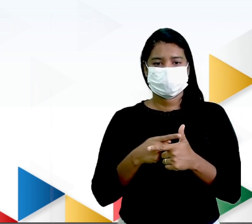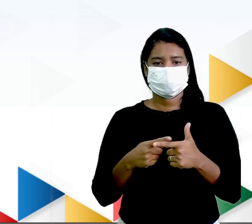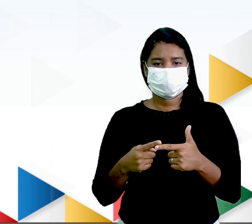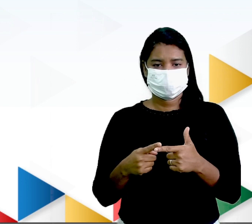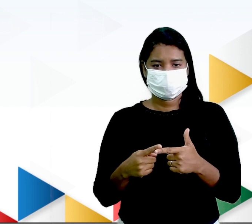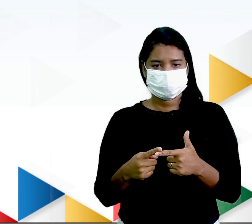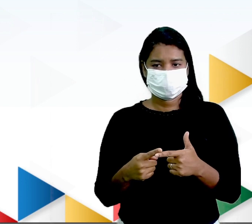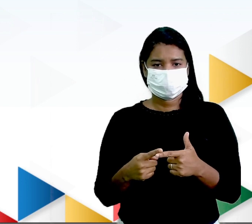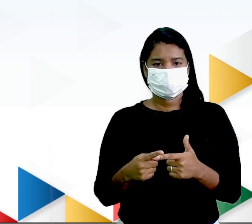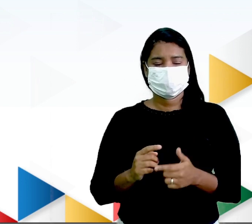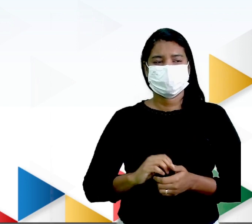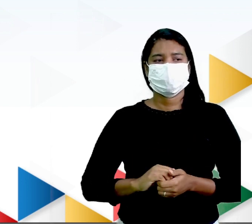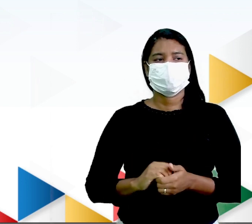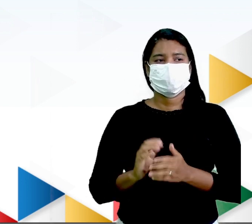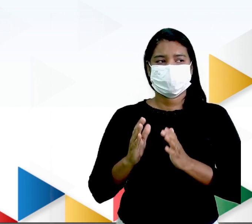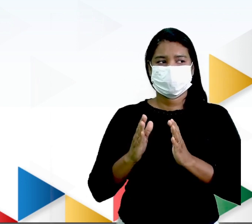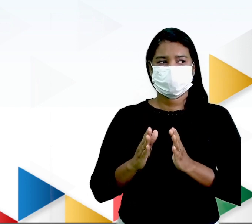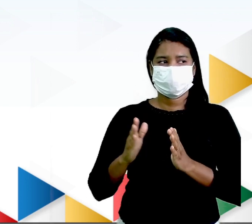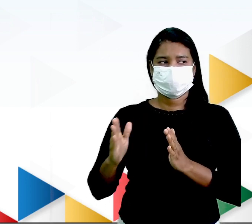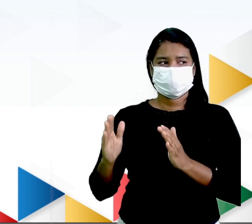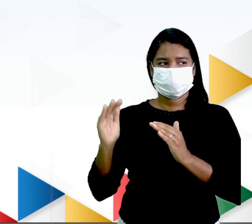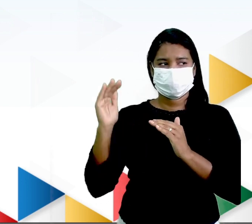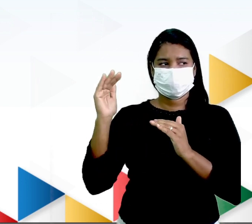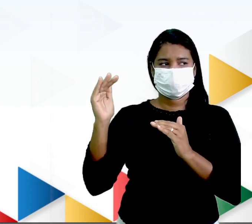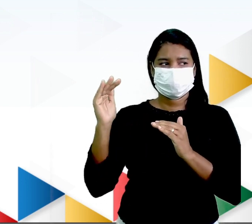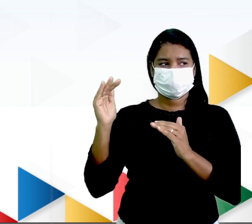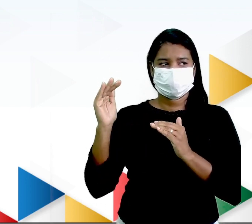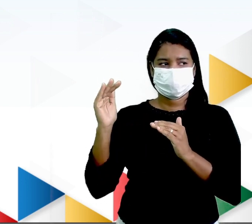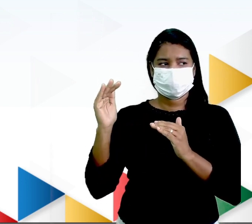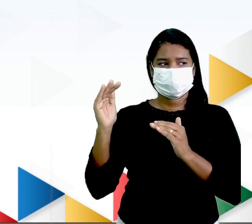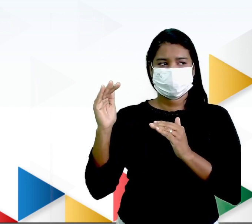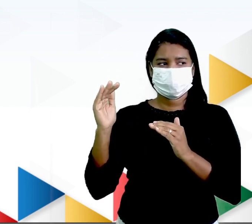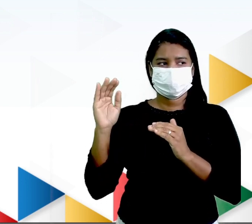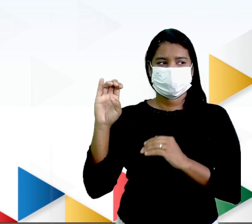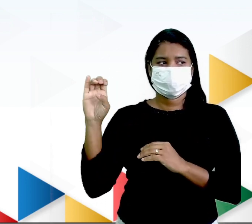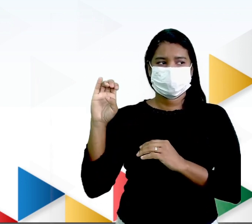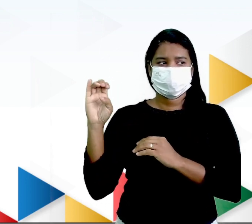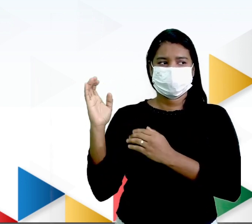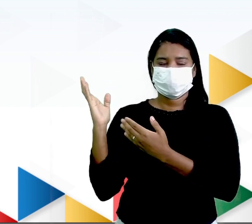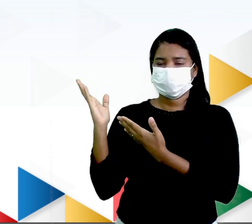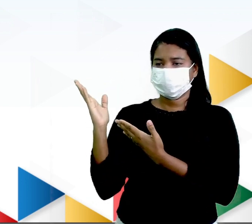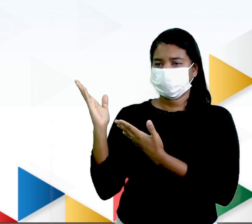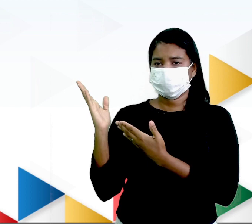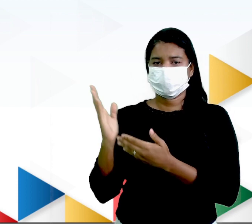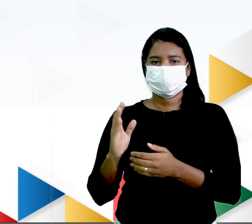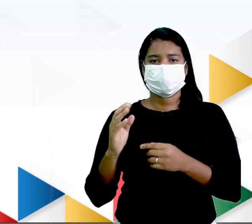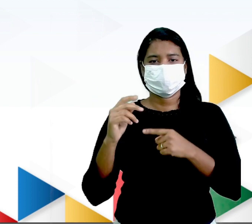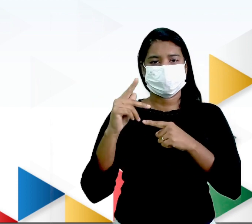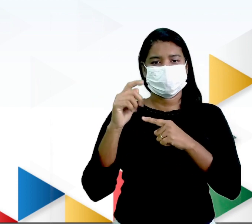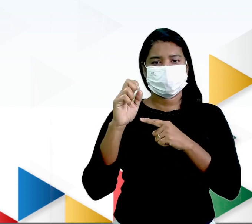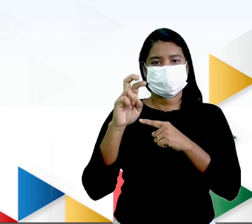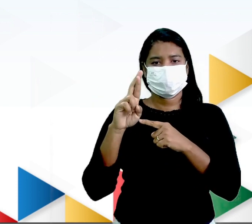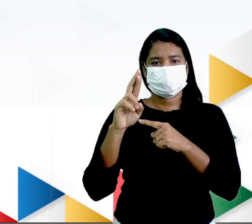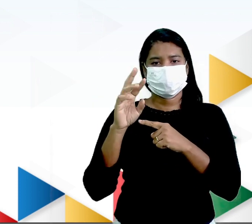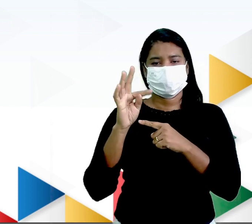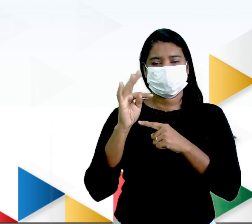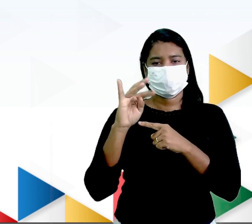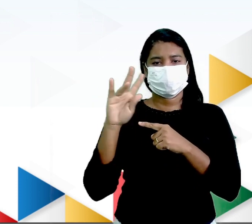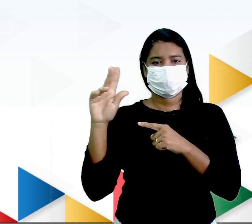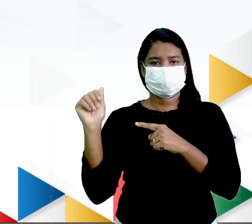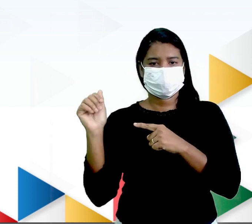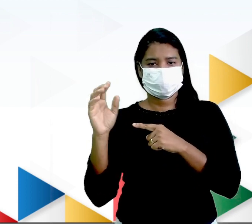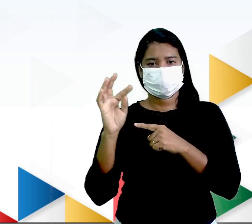ó. Partilha, tá vendo aí na parte de cima, no lado esquerdo da tua tela? Partilha, taxa,